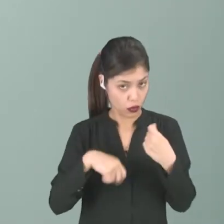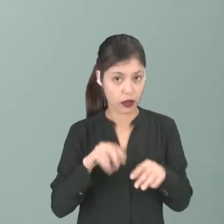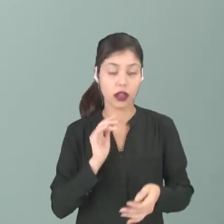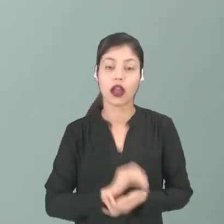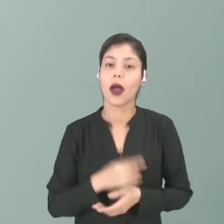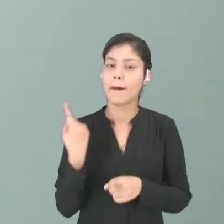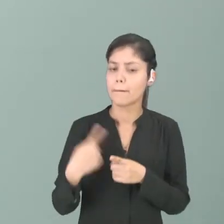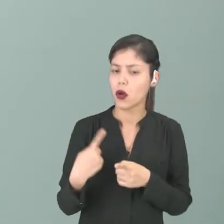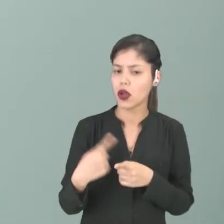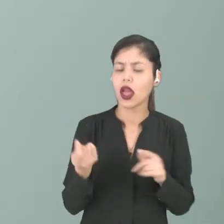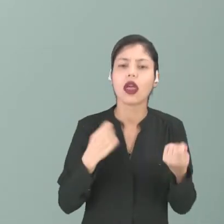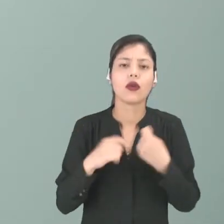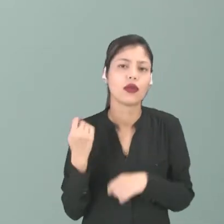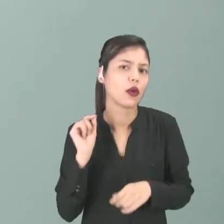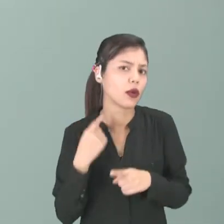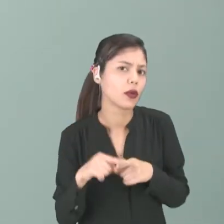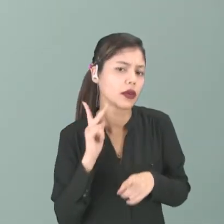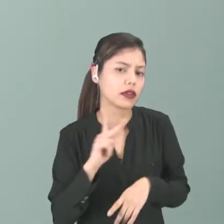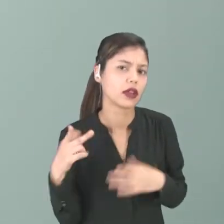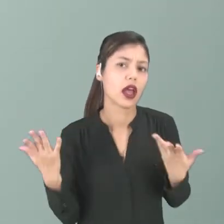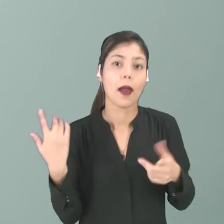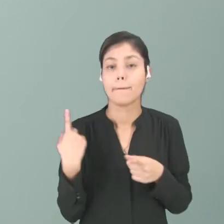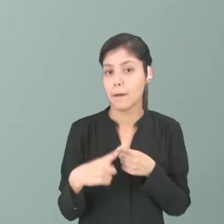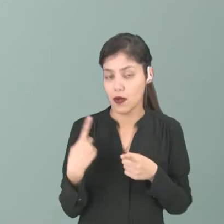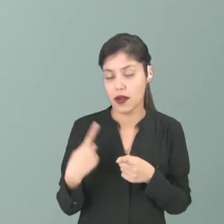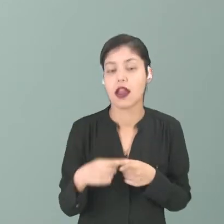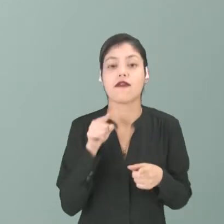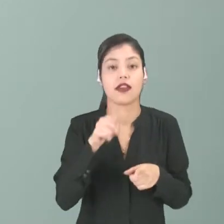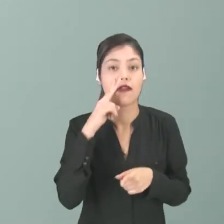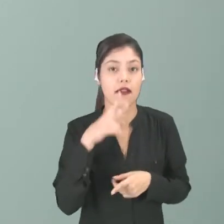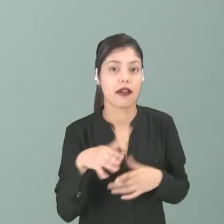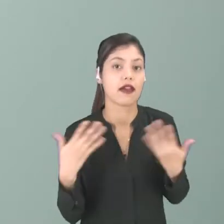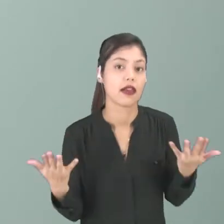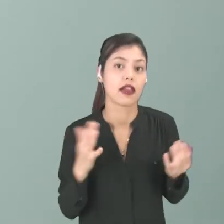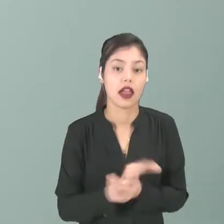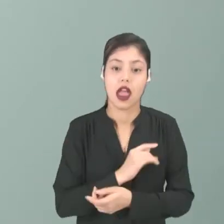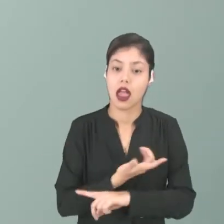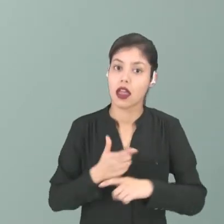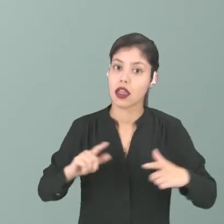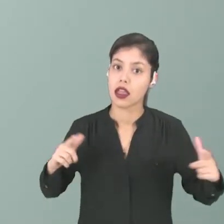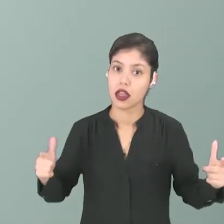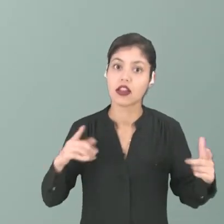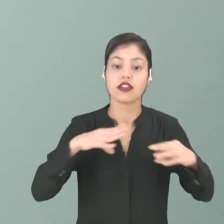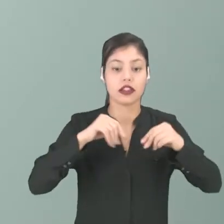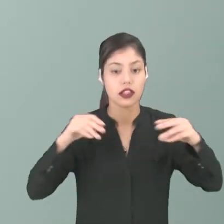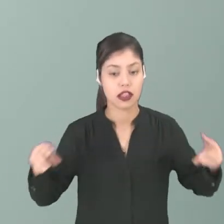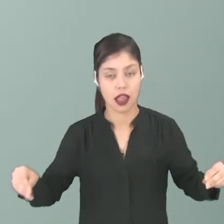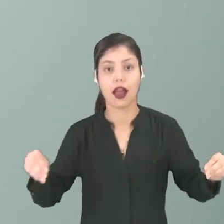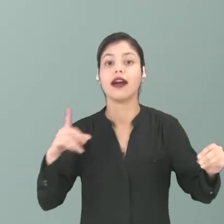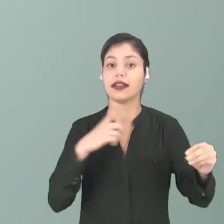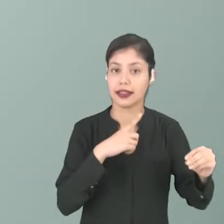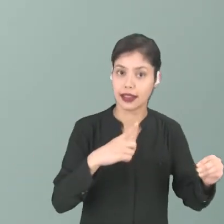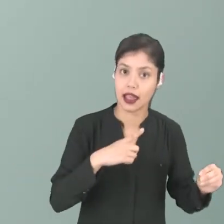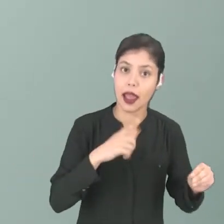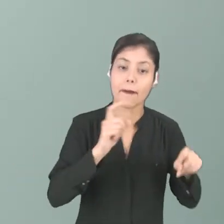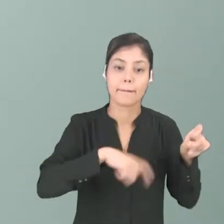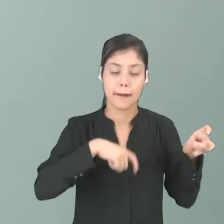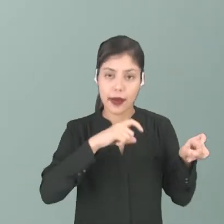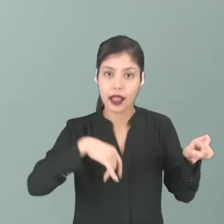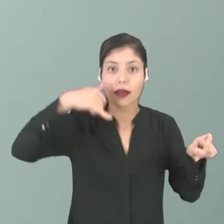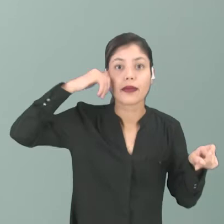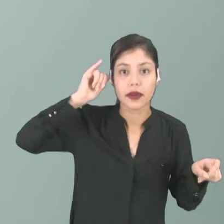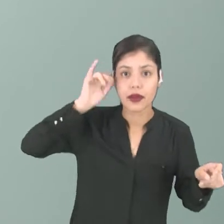econômico. Por que econômico, professor? Exatamente por conta que você vai ver grandes extensões de terras ocupadas pela